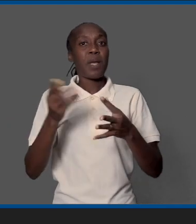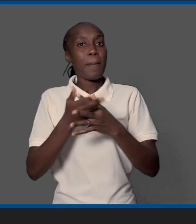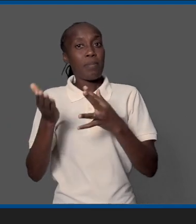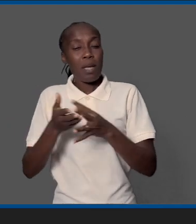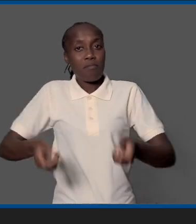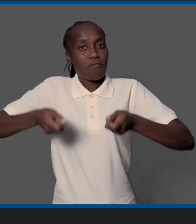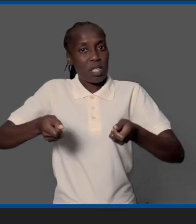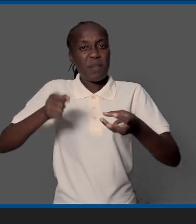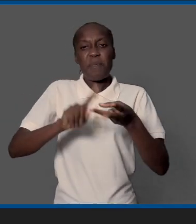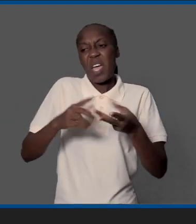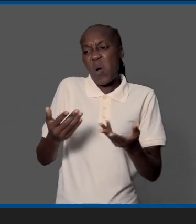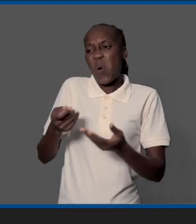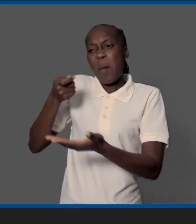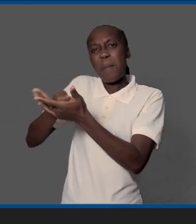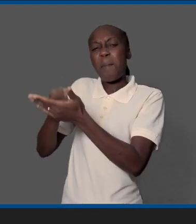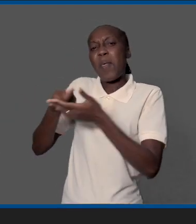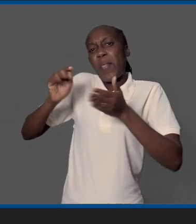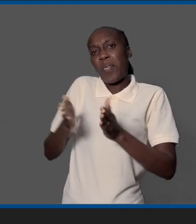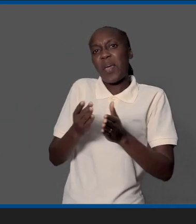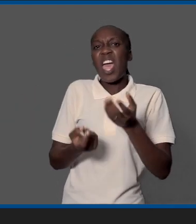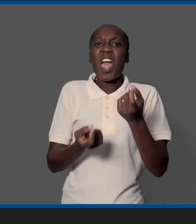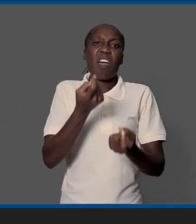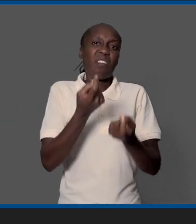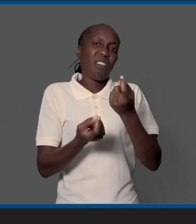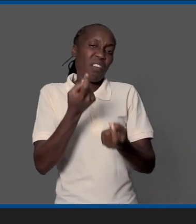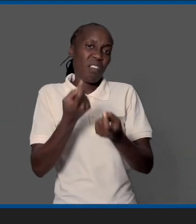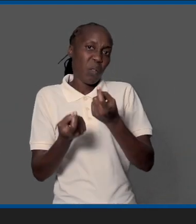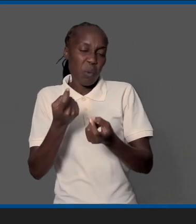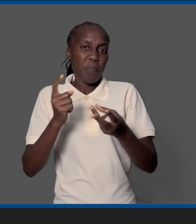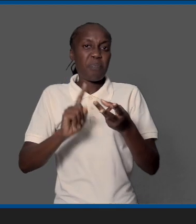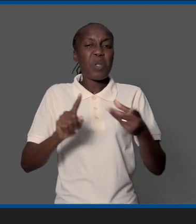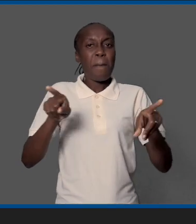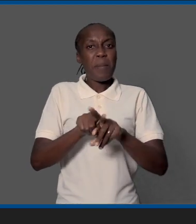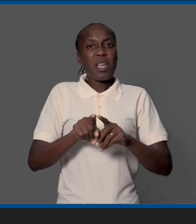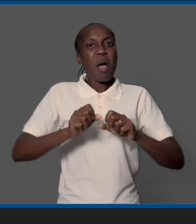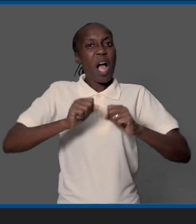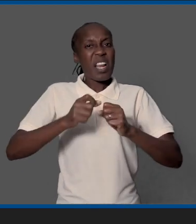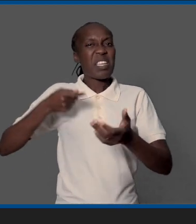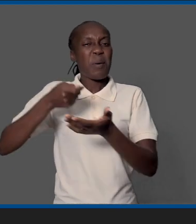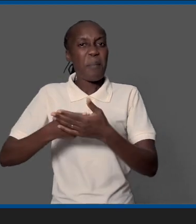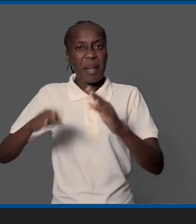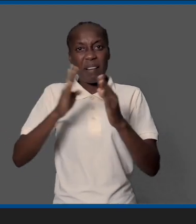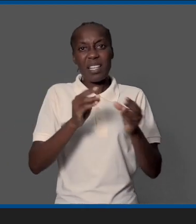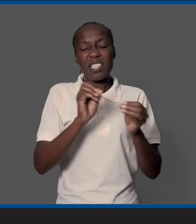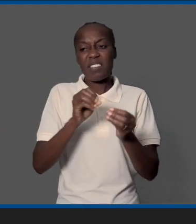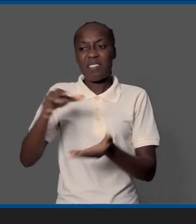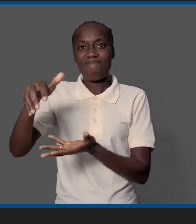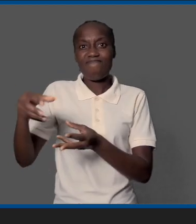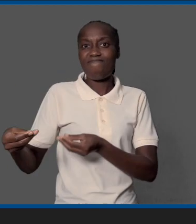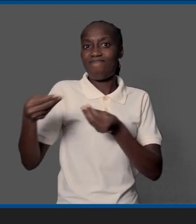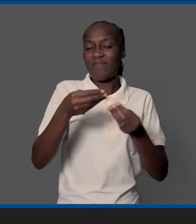chega para a família em casa. E como é é trabalhar com o febrador coxito? É bom, não tem problema.